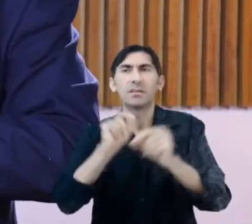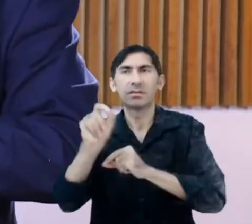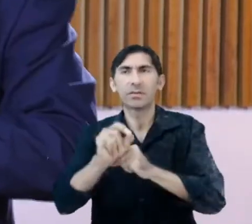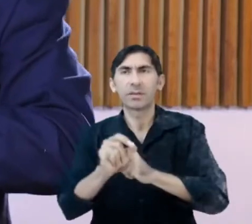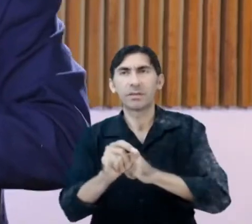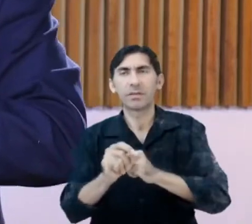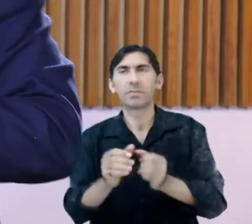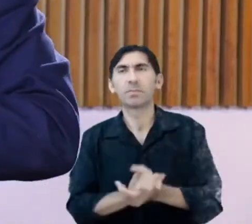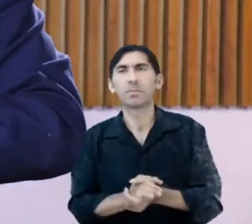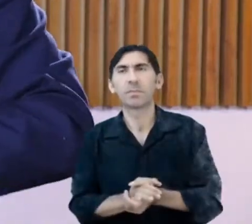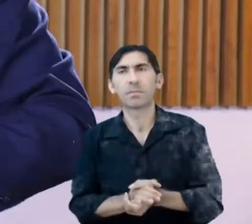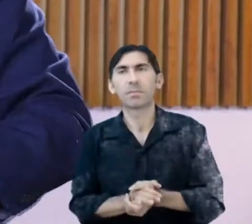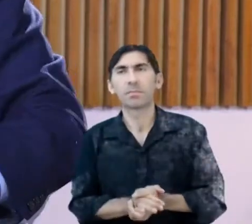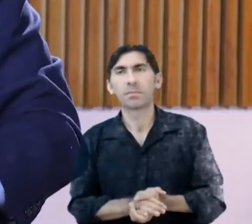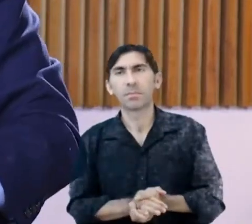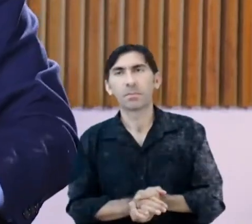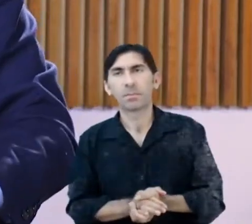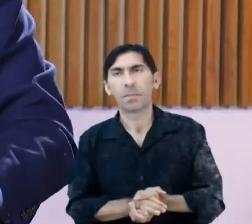maravilhoso.